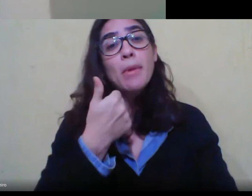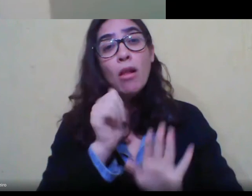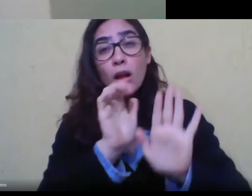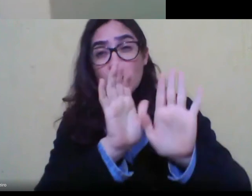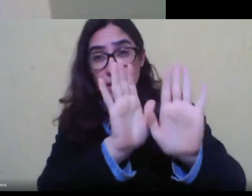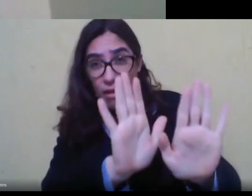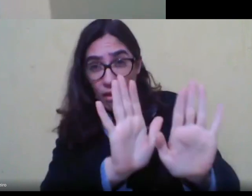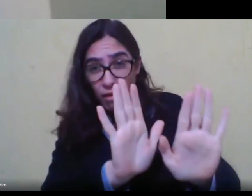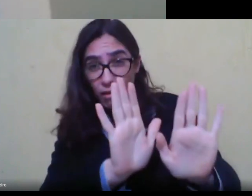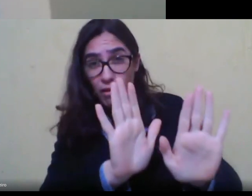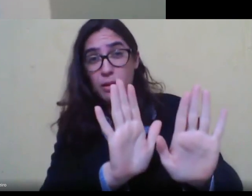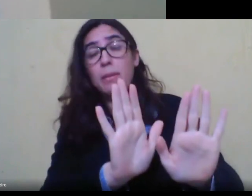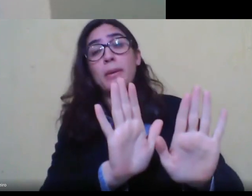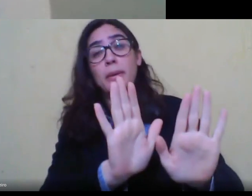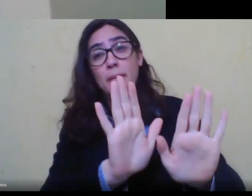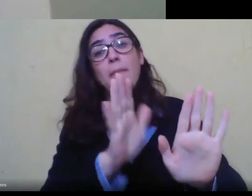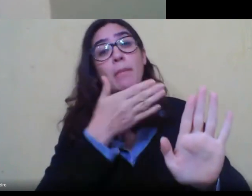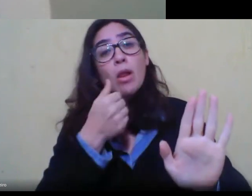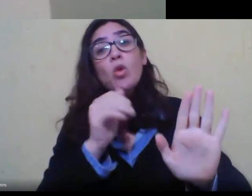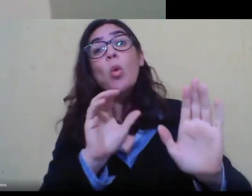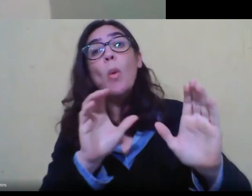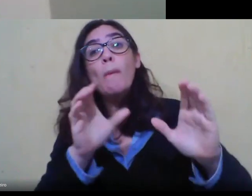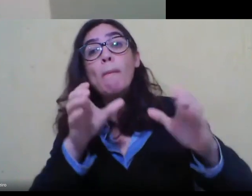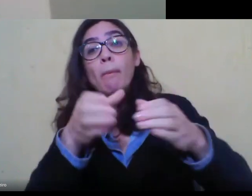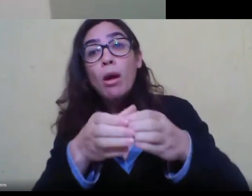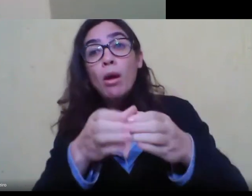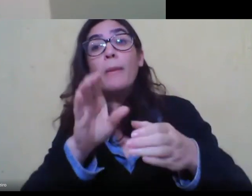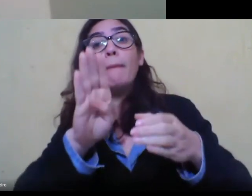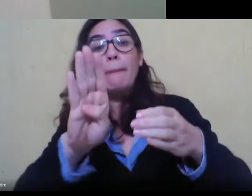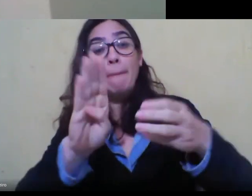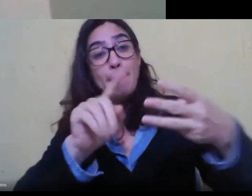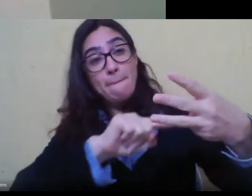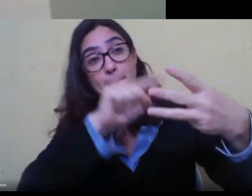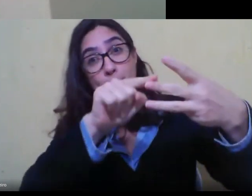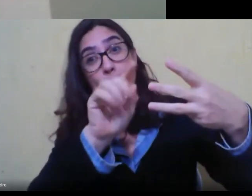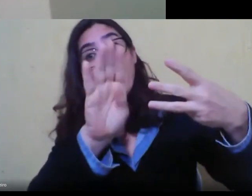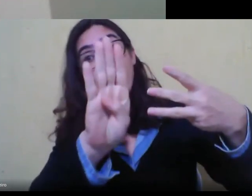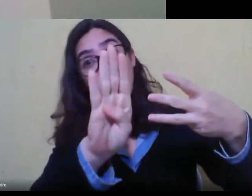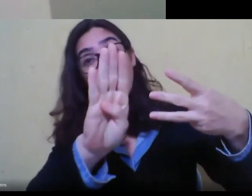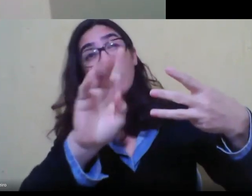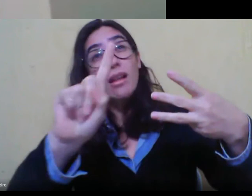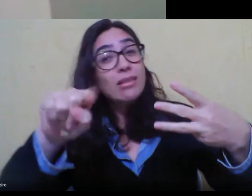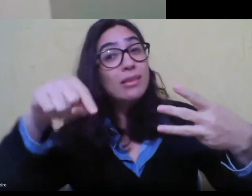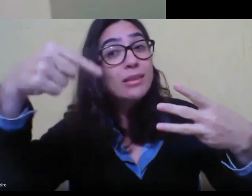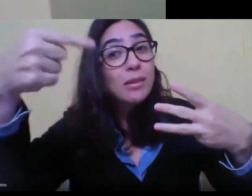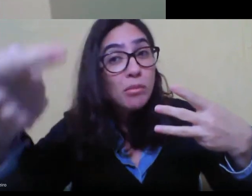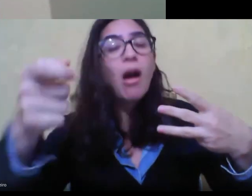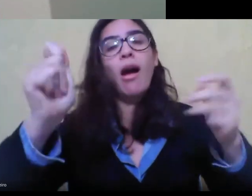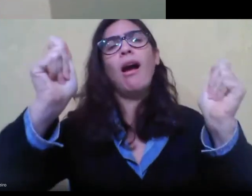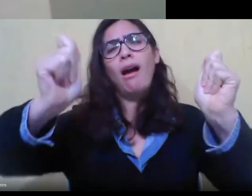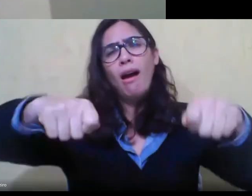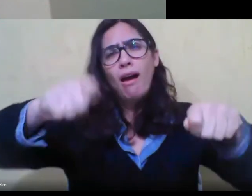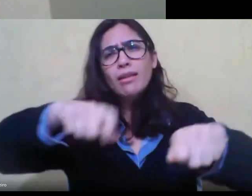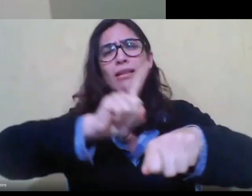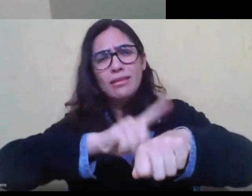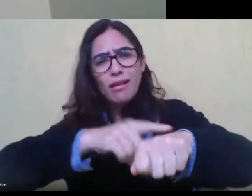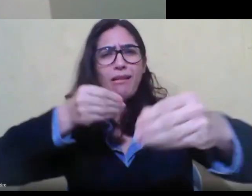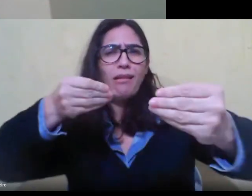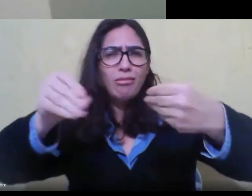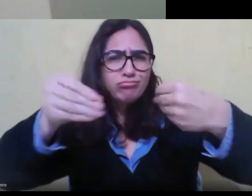comunicado para todas as coordenações de cursos, chefias de departamento e centros, com os prazos que essas fichas têm que